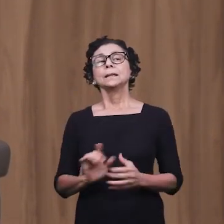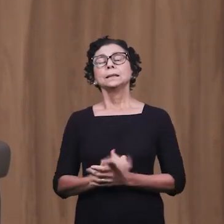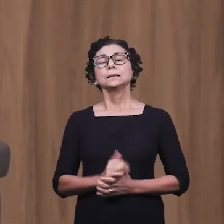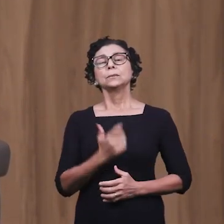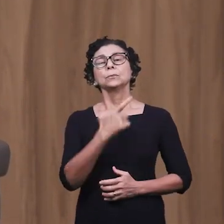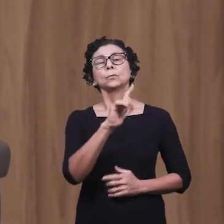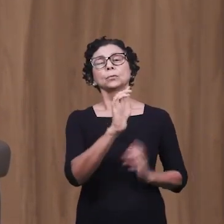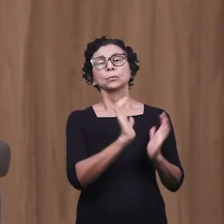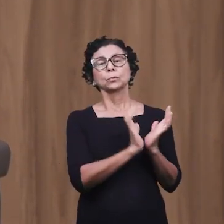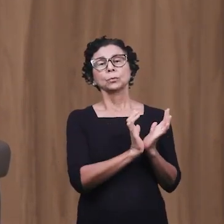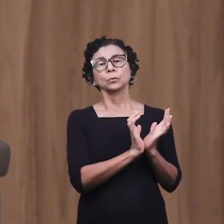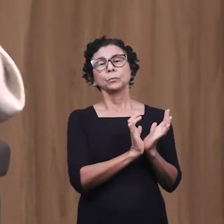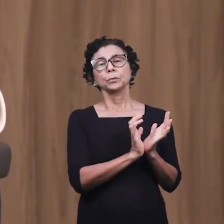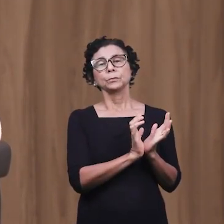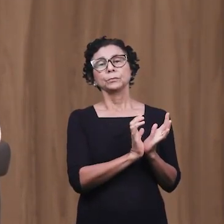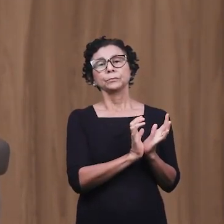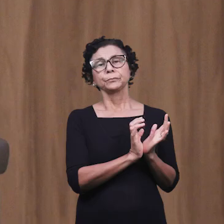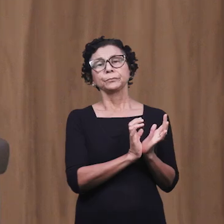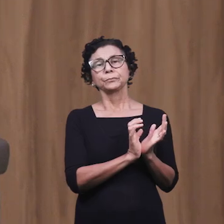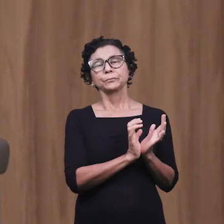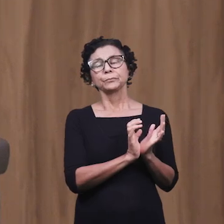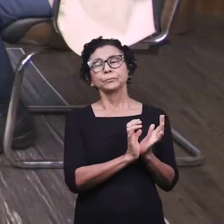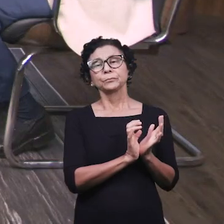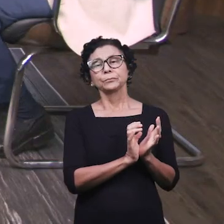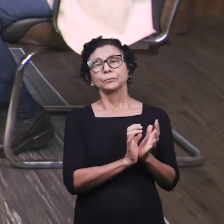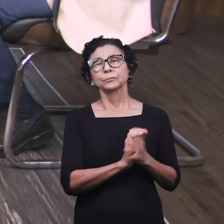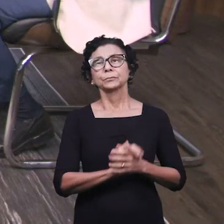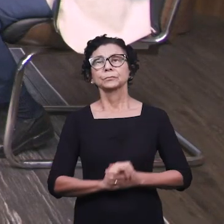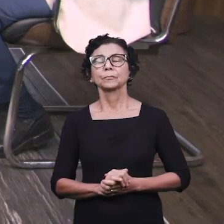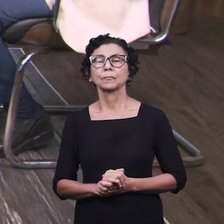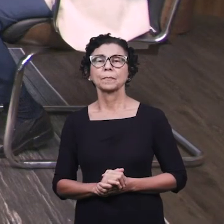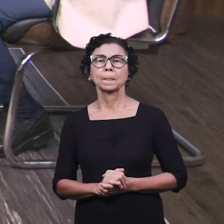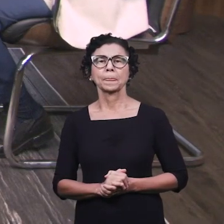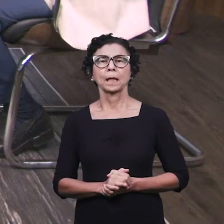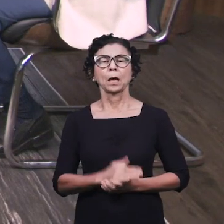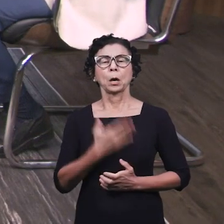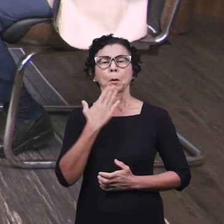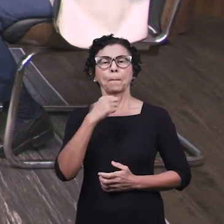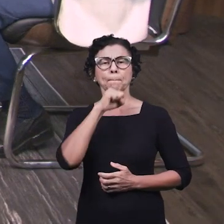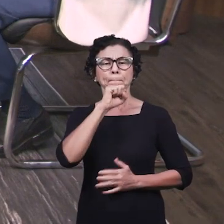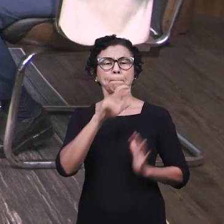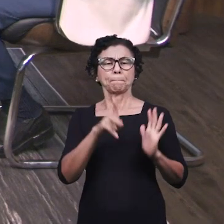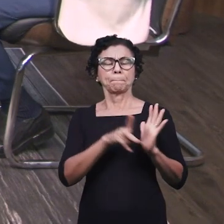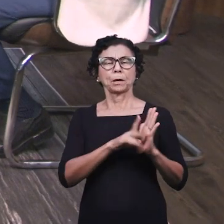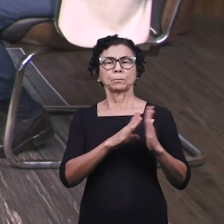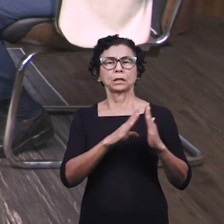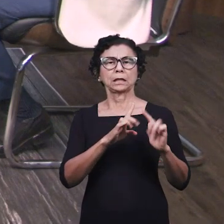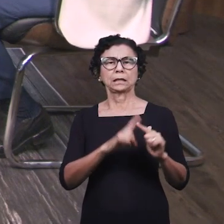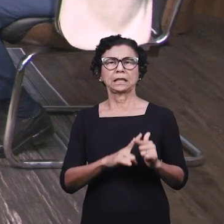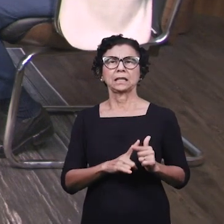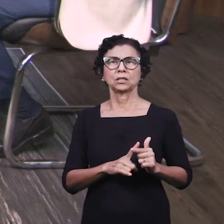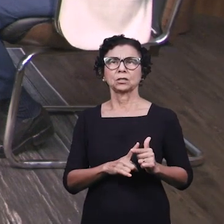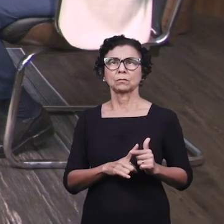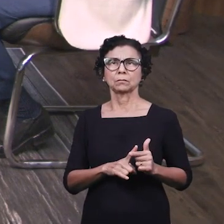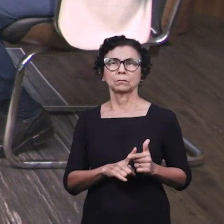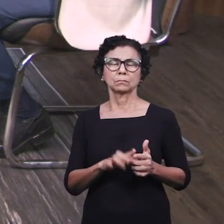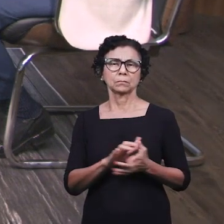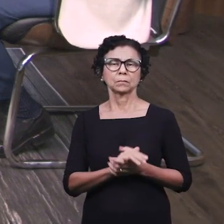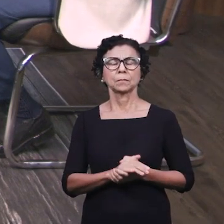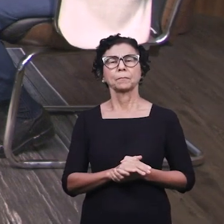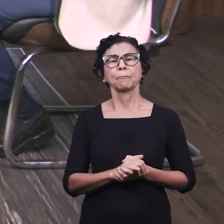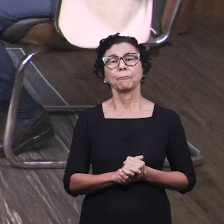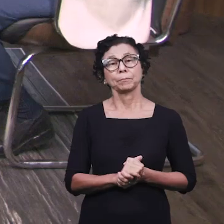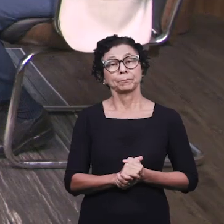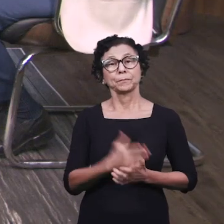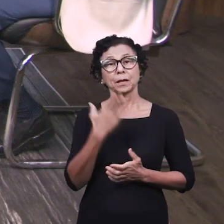igreja, que não tem nada a ver. Primeiro que pais não é nem expressão nenhuma que entre na vida da igreja, porque pai só existe um, que é o